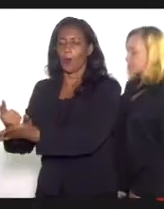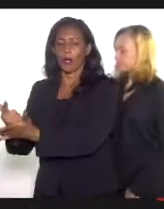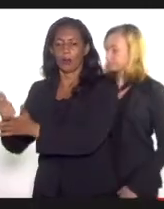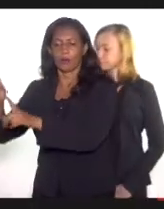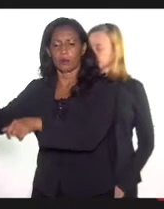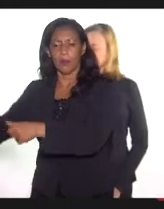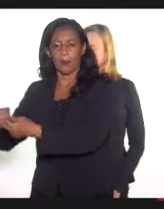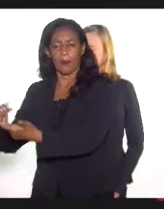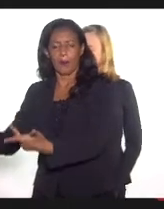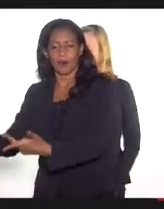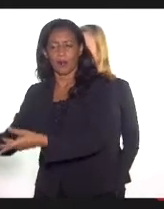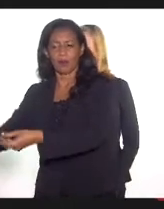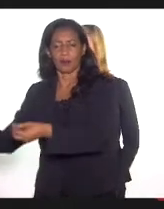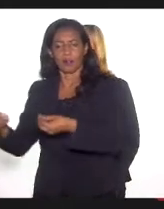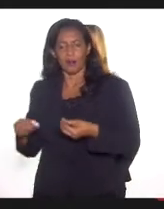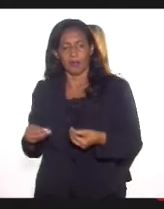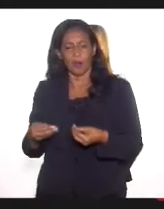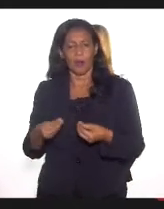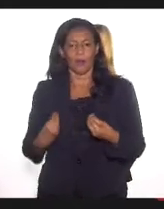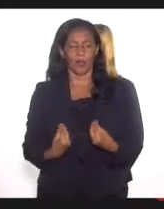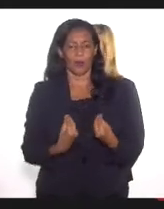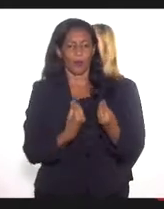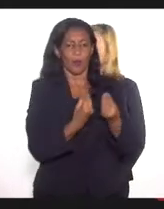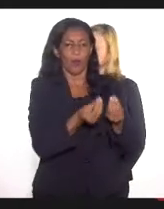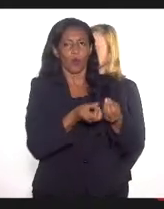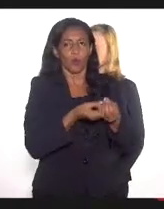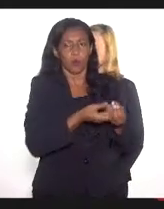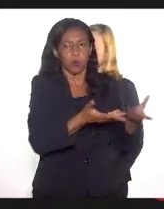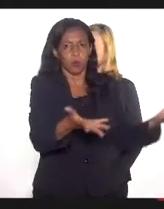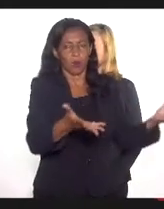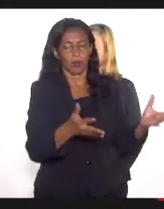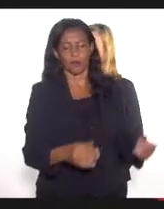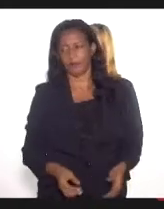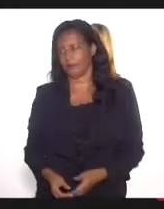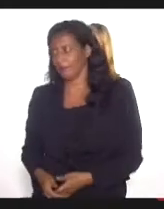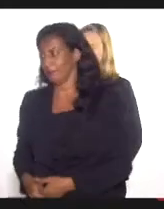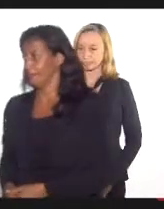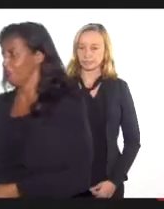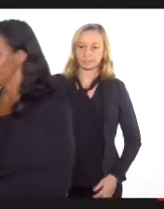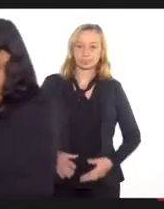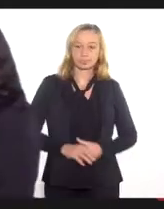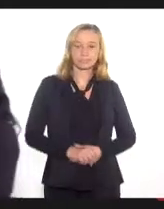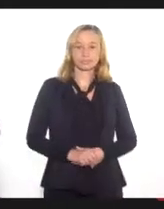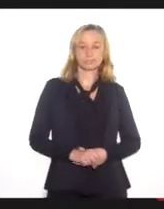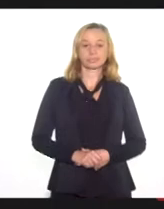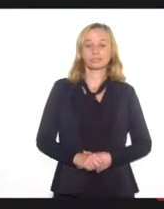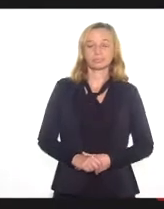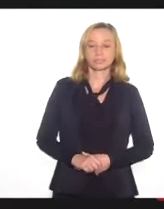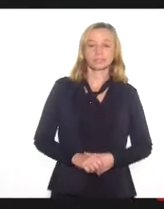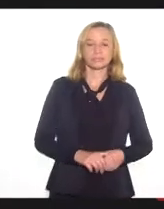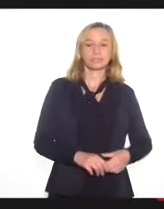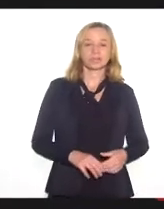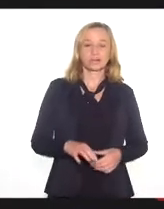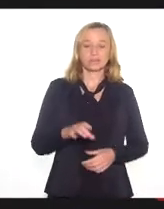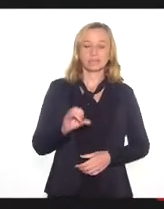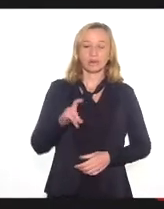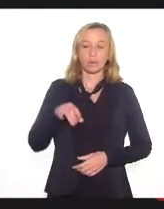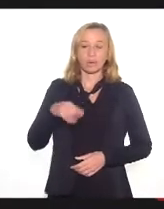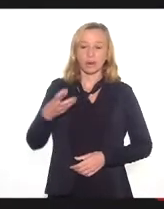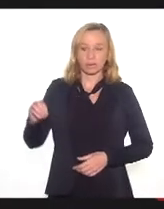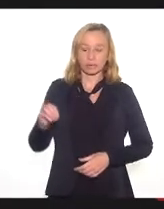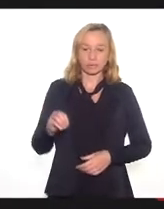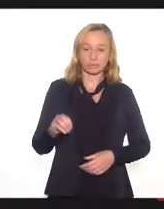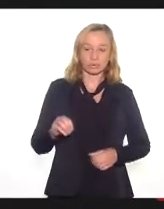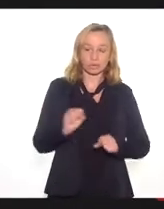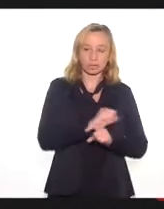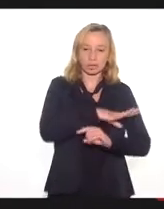desses agricultores para que a gente possa distribuir essa produção nas comunidades, nesse Sacolão Social, vendendo